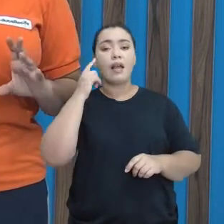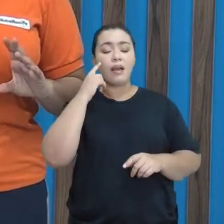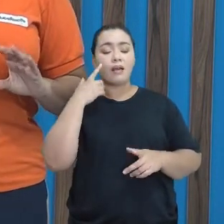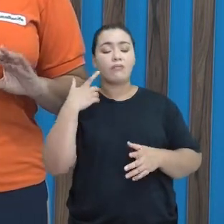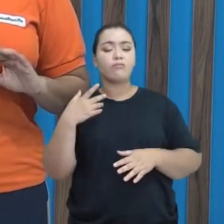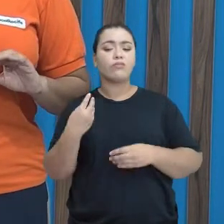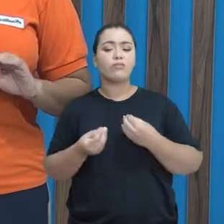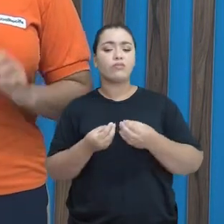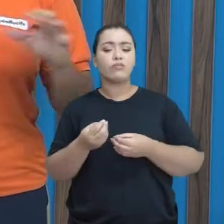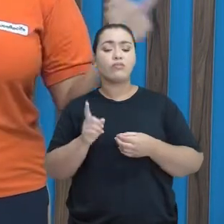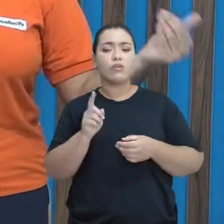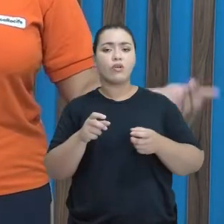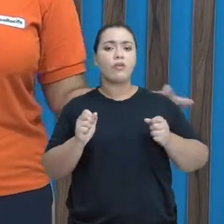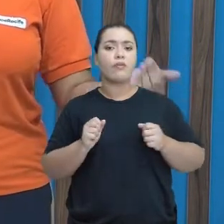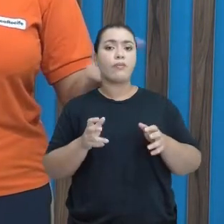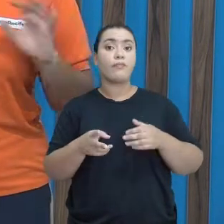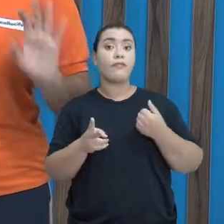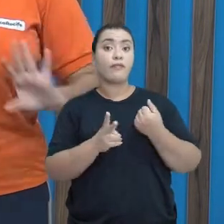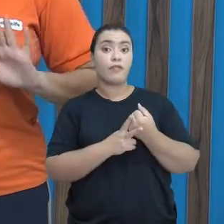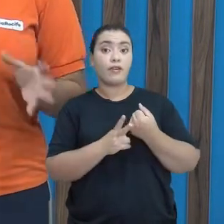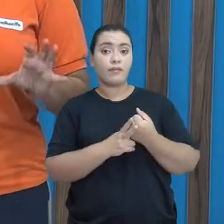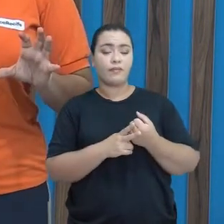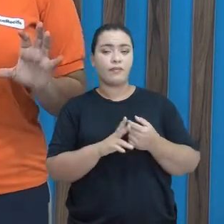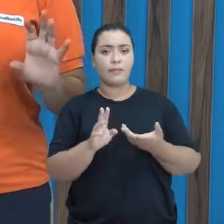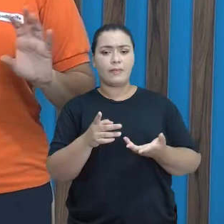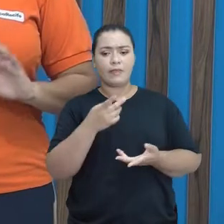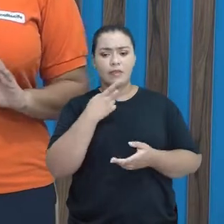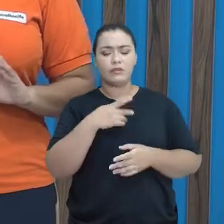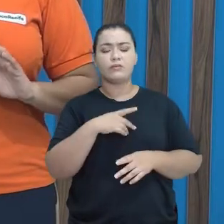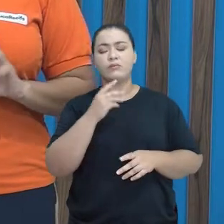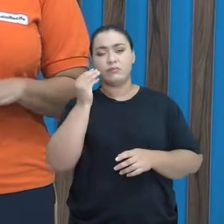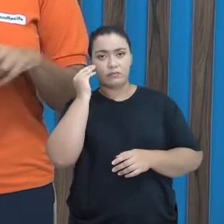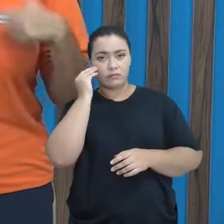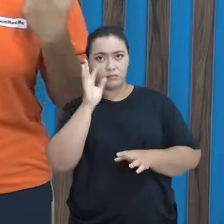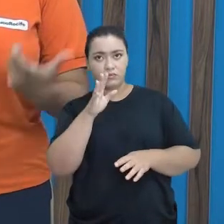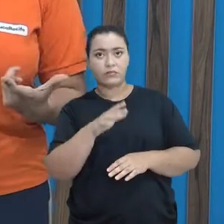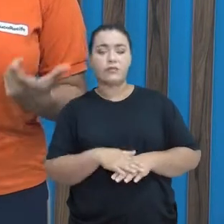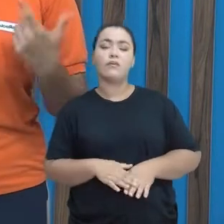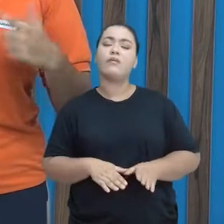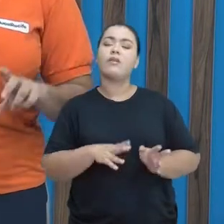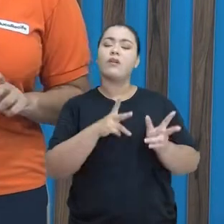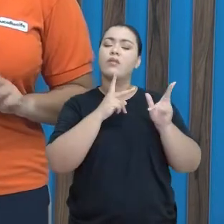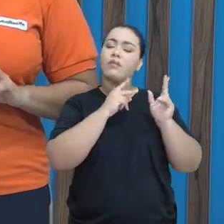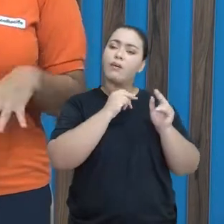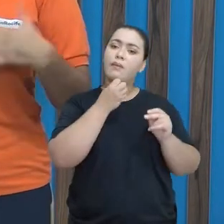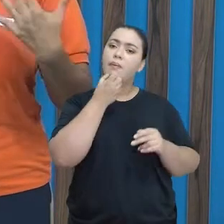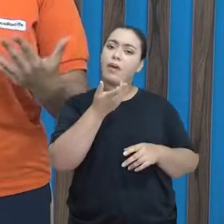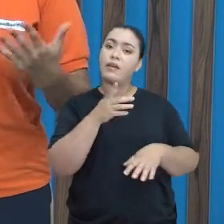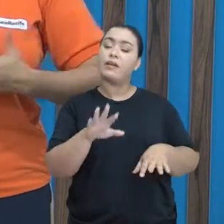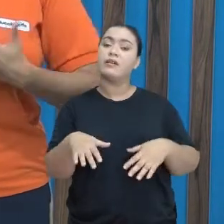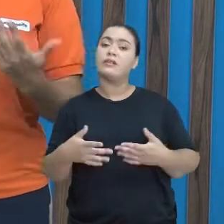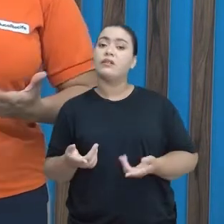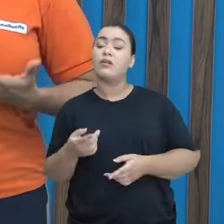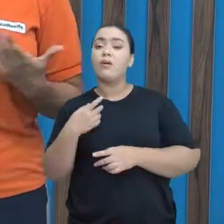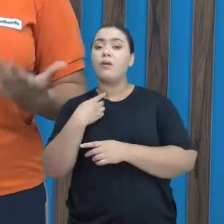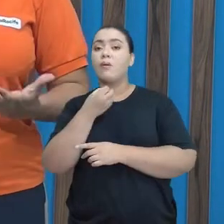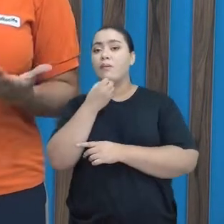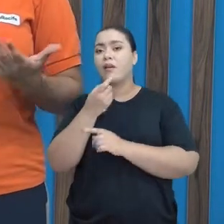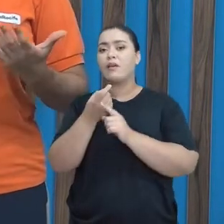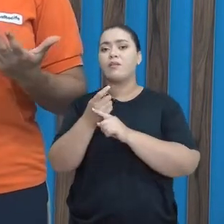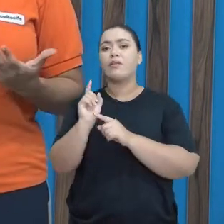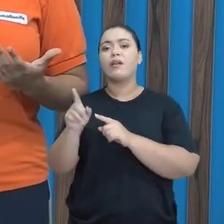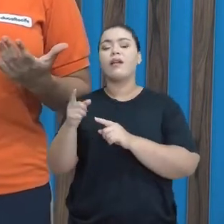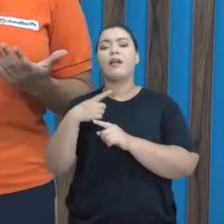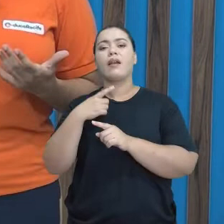verbo. Então, dormir bem. O bem aqui, ele está modulando, ele está mostrando a condição do